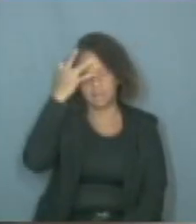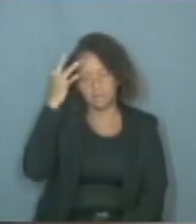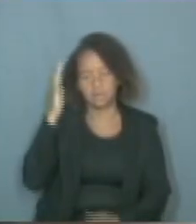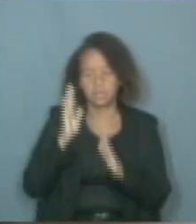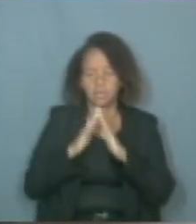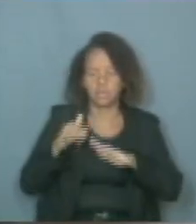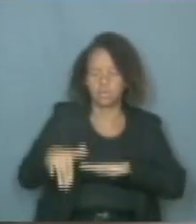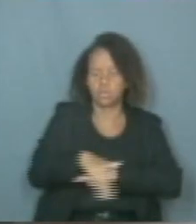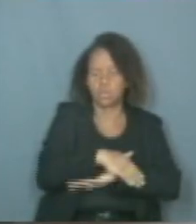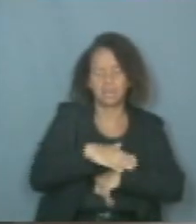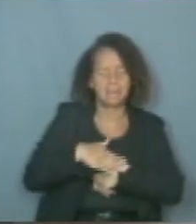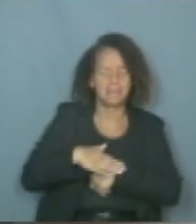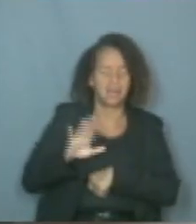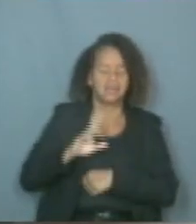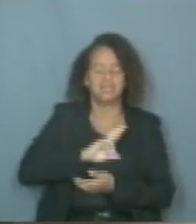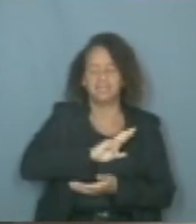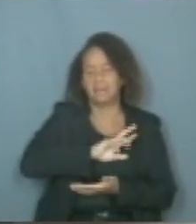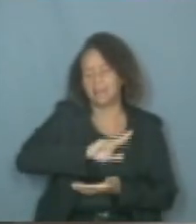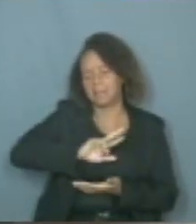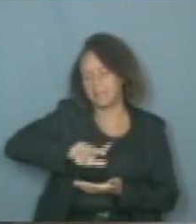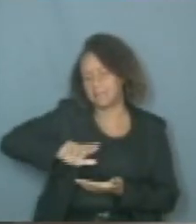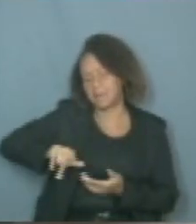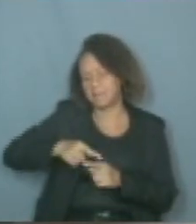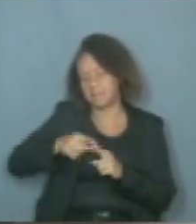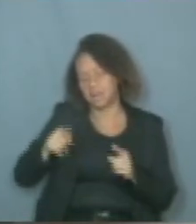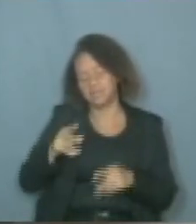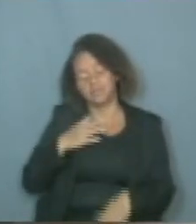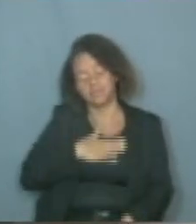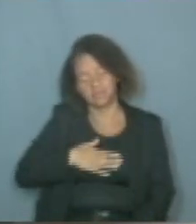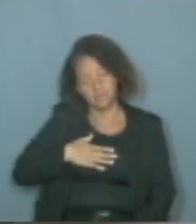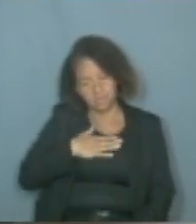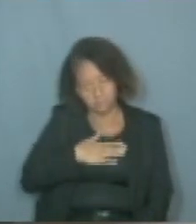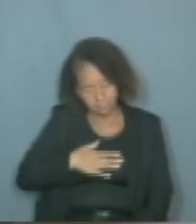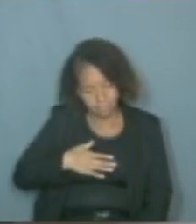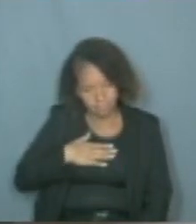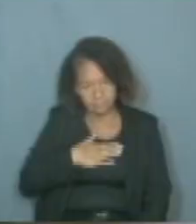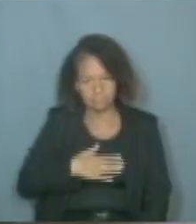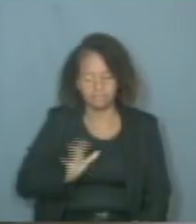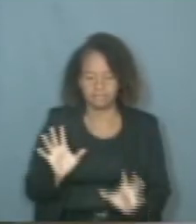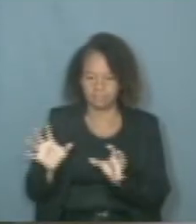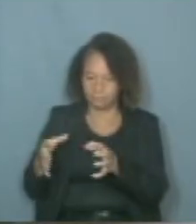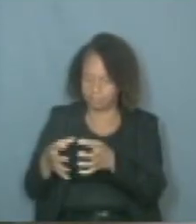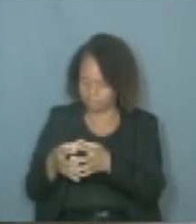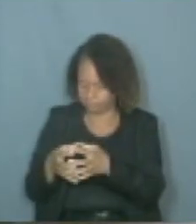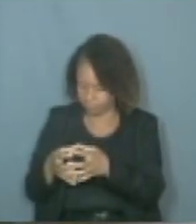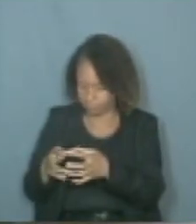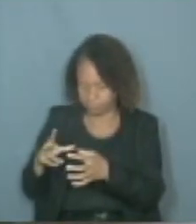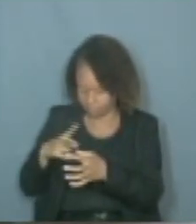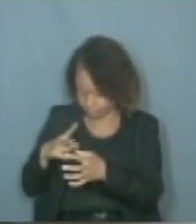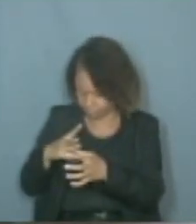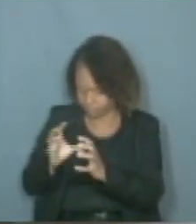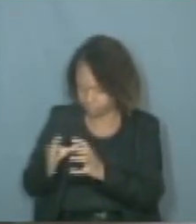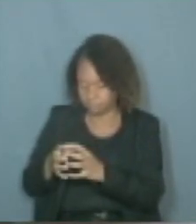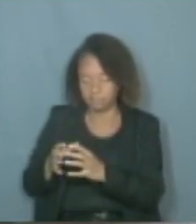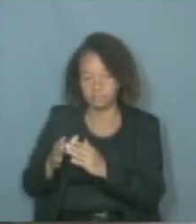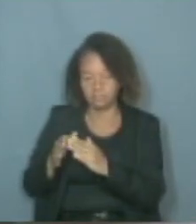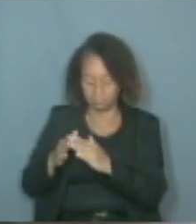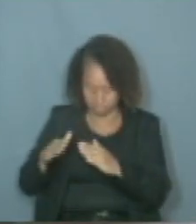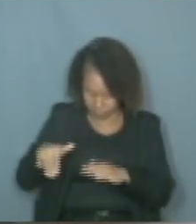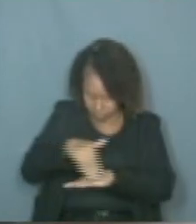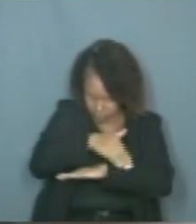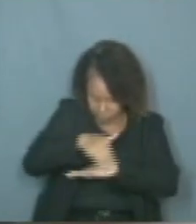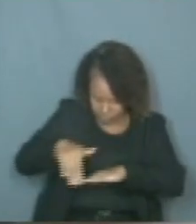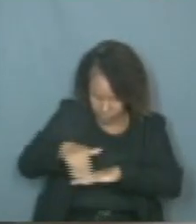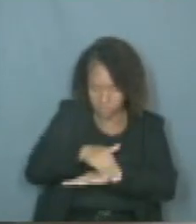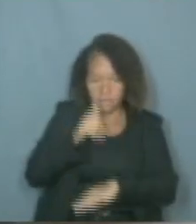de rua são as mais diversas, mas eu sempre gosto de chamar a atenção para um grupo em particular das pessoas em situação de rua,